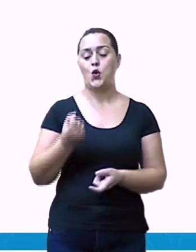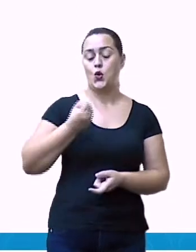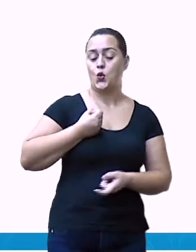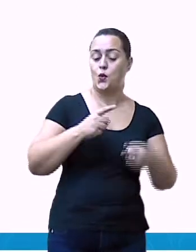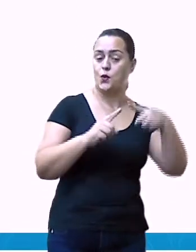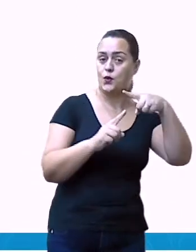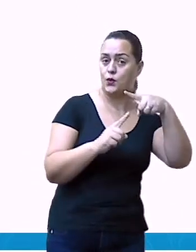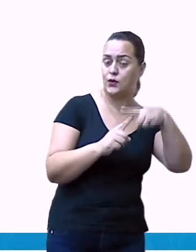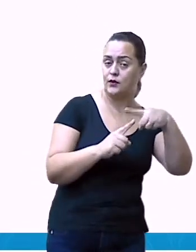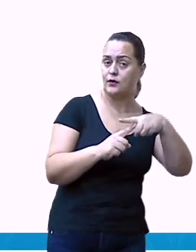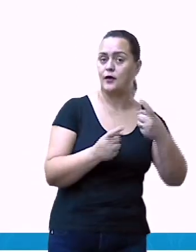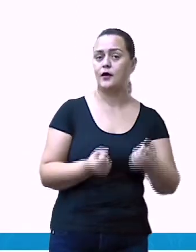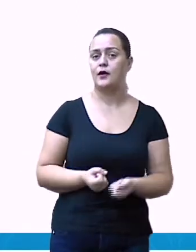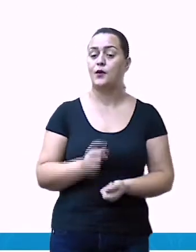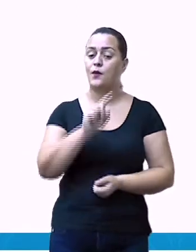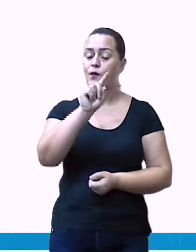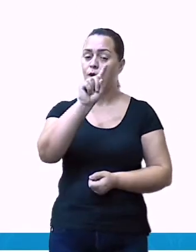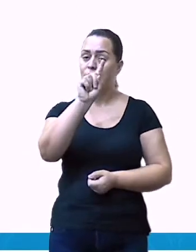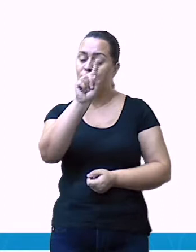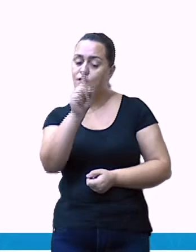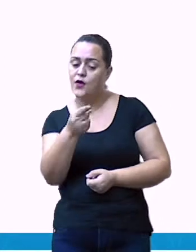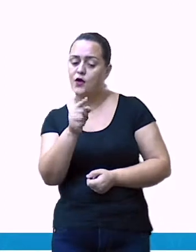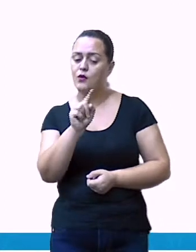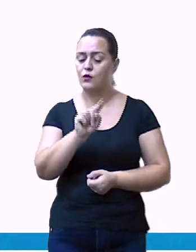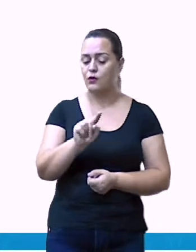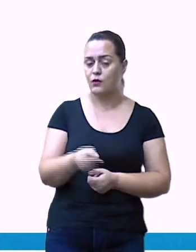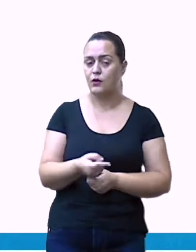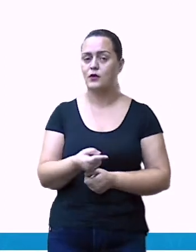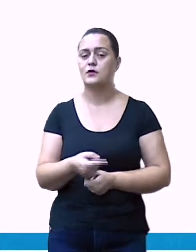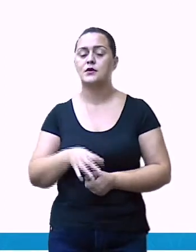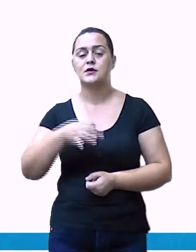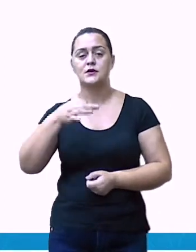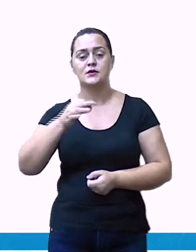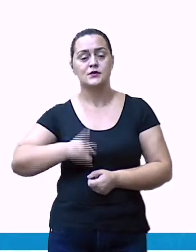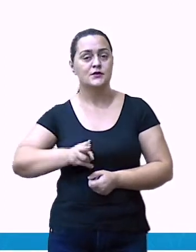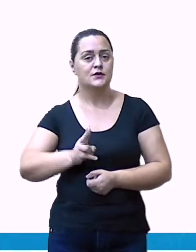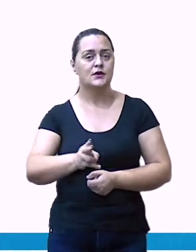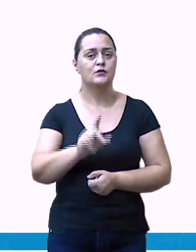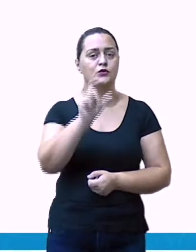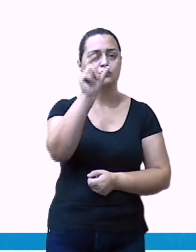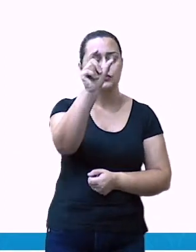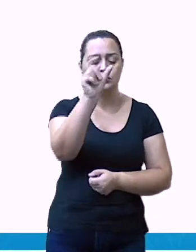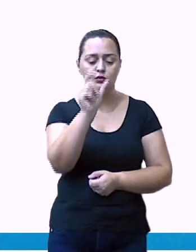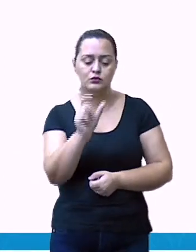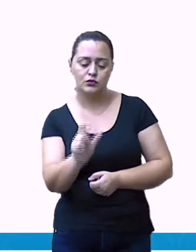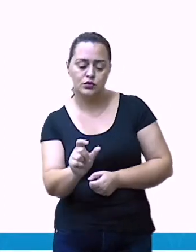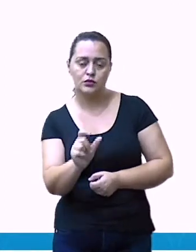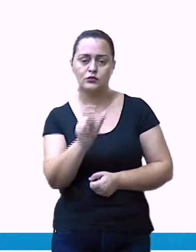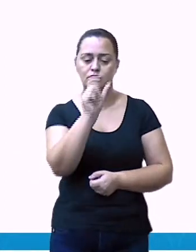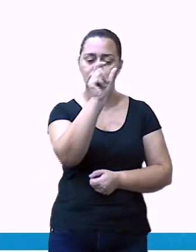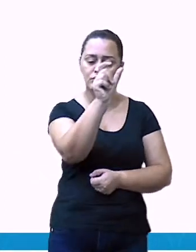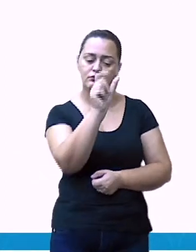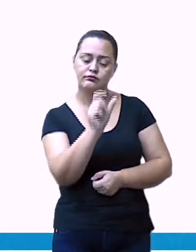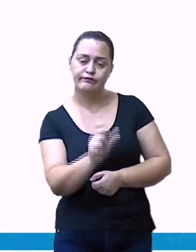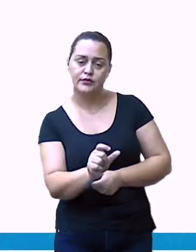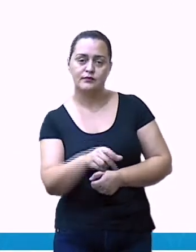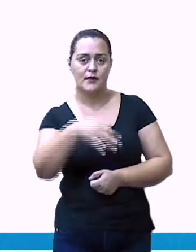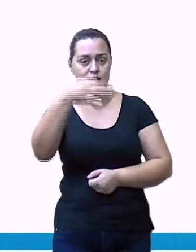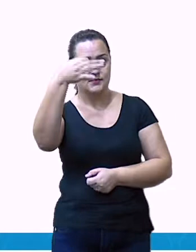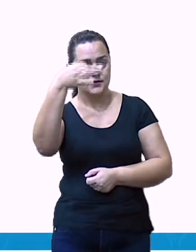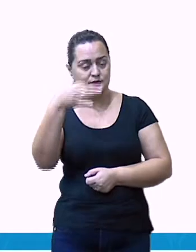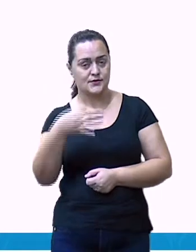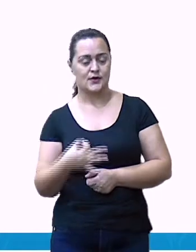assim sucessivamente. Então, aqui nós vamos seguir a mesma regra anteriormente. Eu preciso estar com